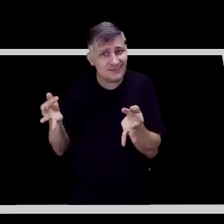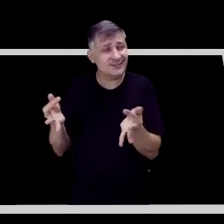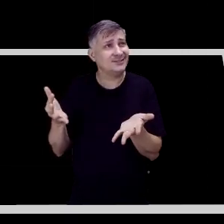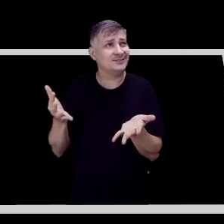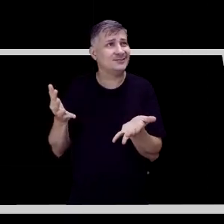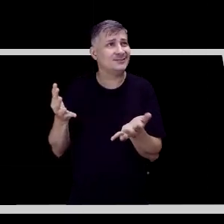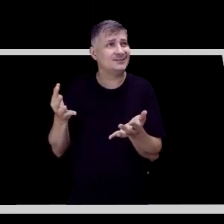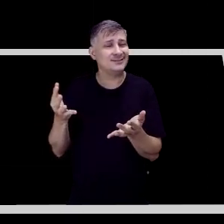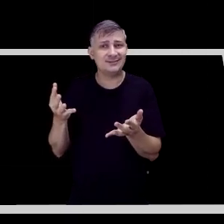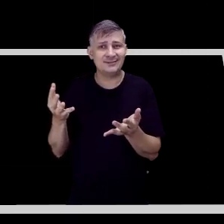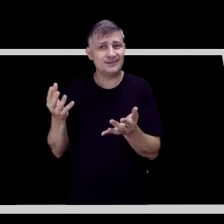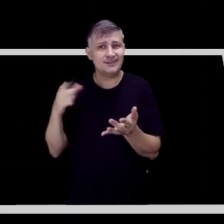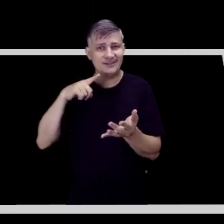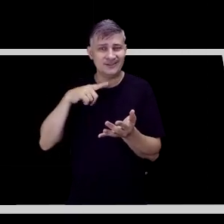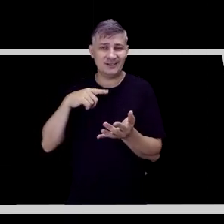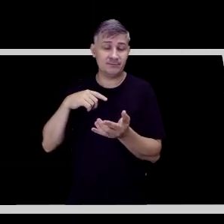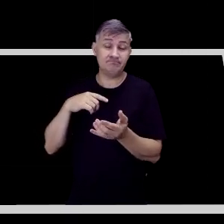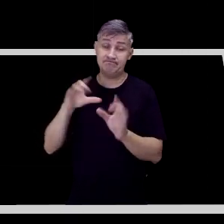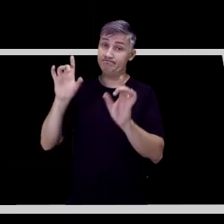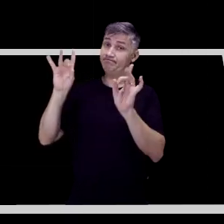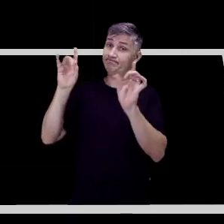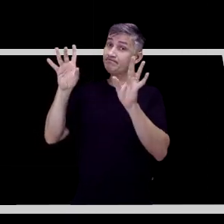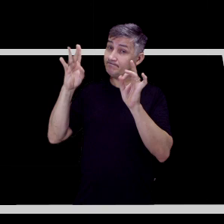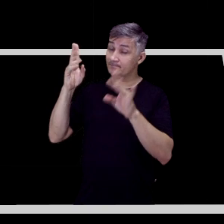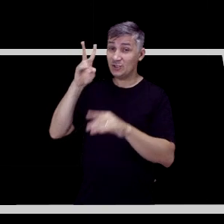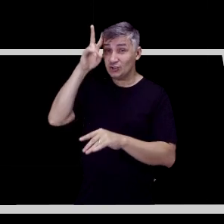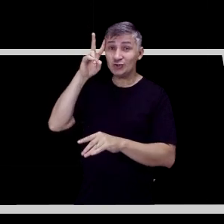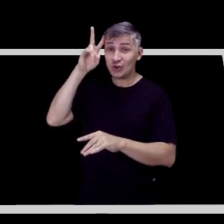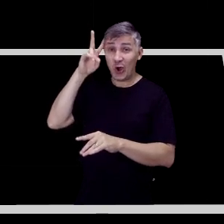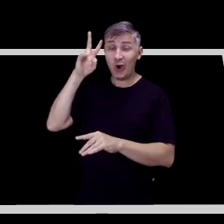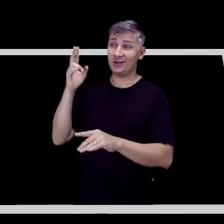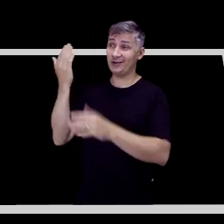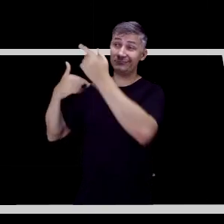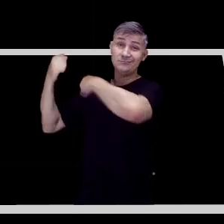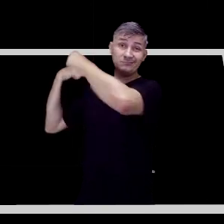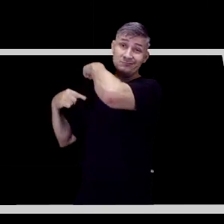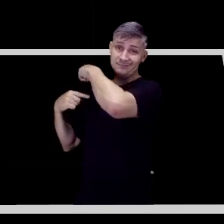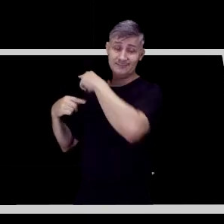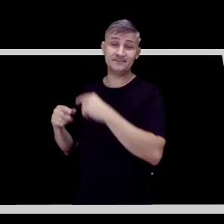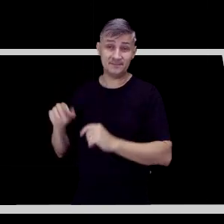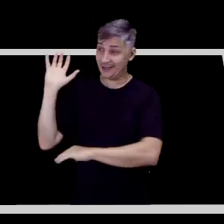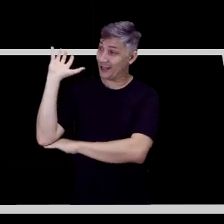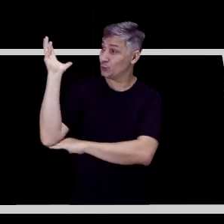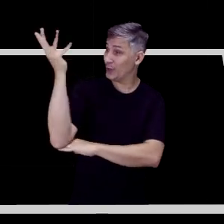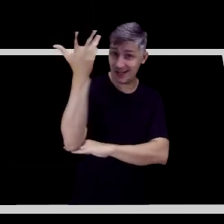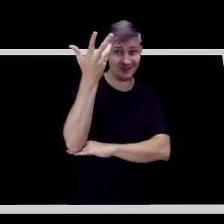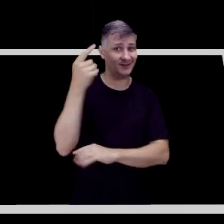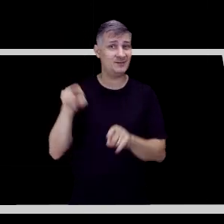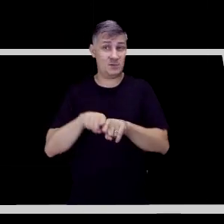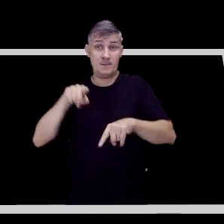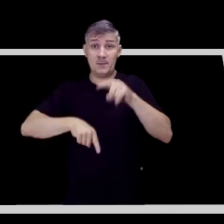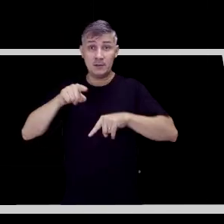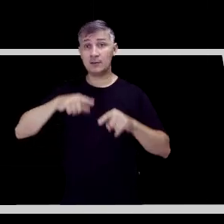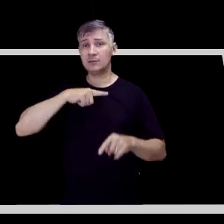material, digamos assim, que carrega uma nobreza por si só, pela sua natureza, até